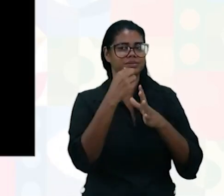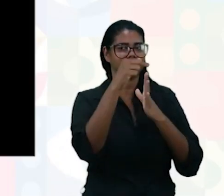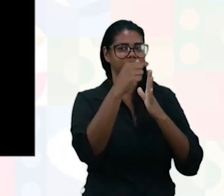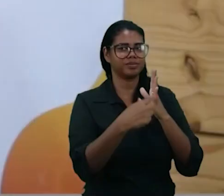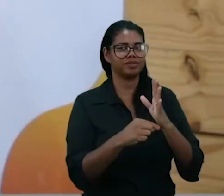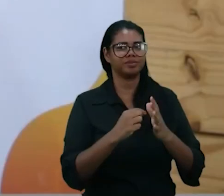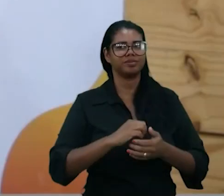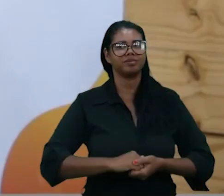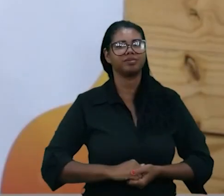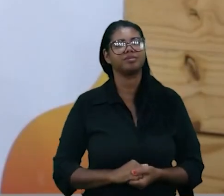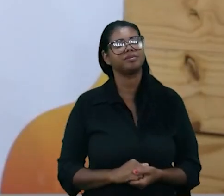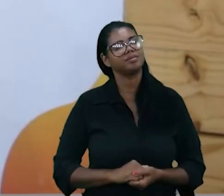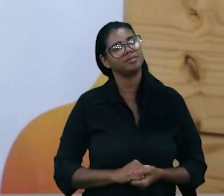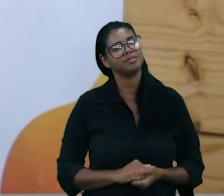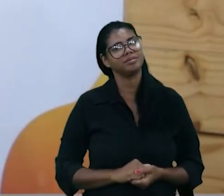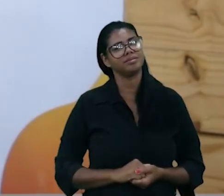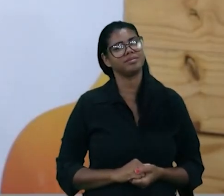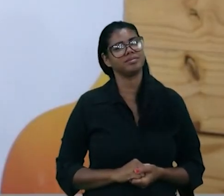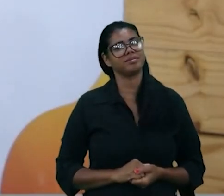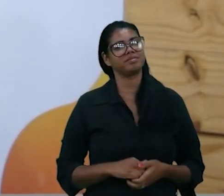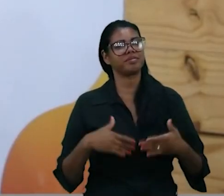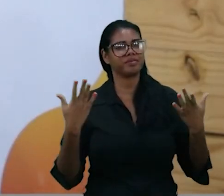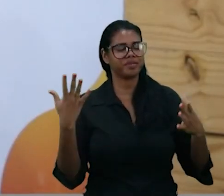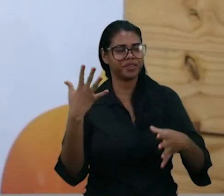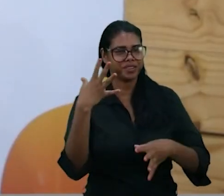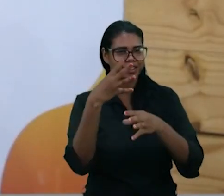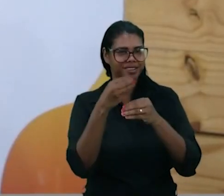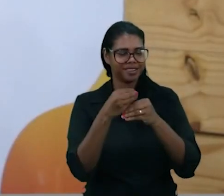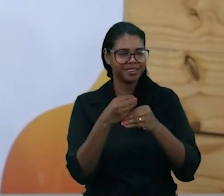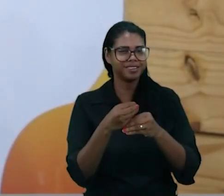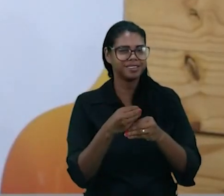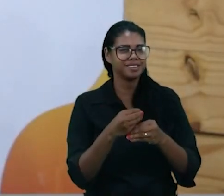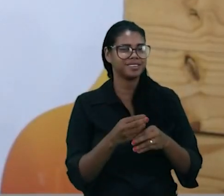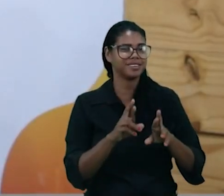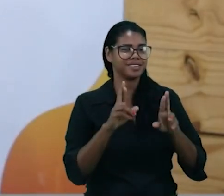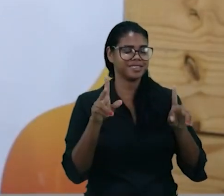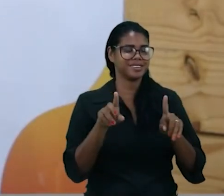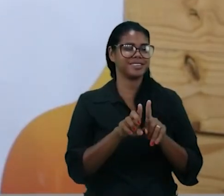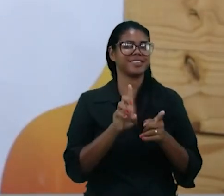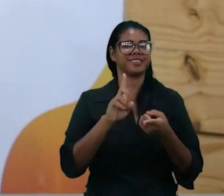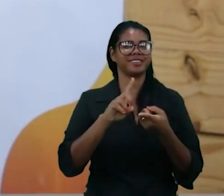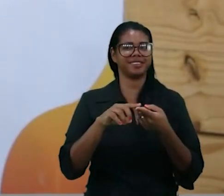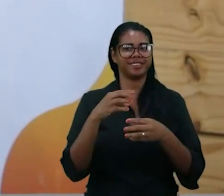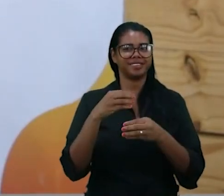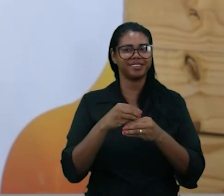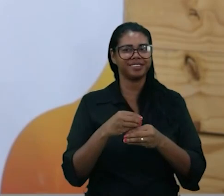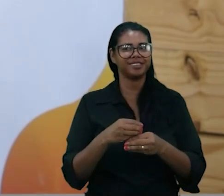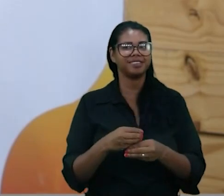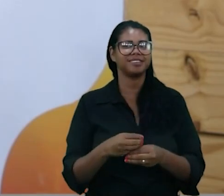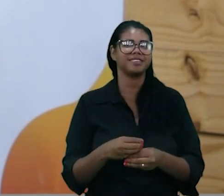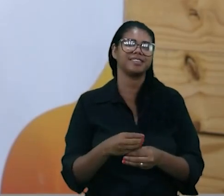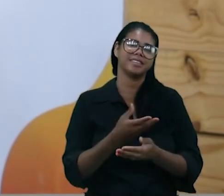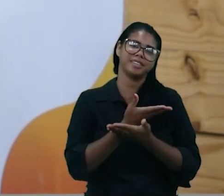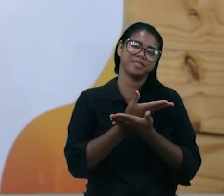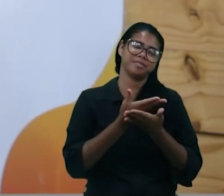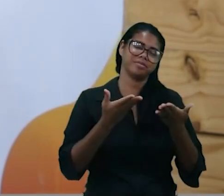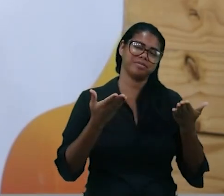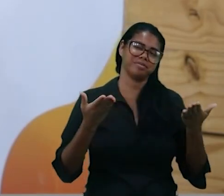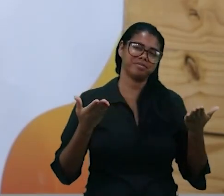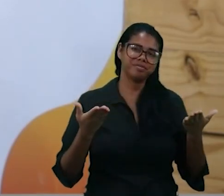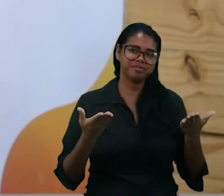tá bom? E aí, tá ficando complicado e ao mesmo tempo diferente, como diz Renato Russo? Mas não tá não, gente,